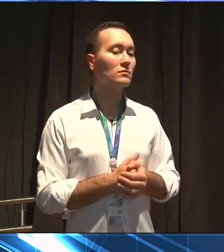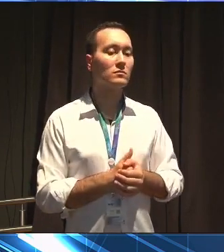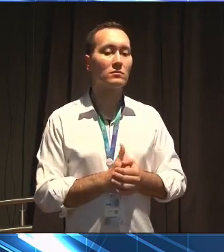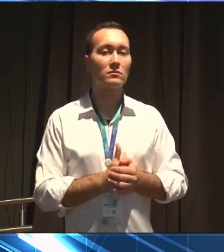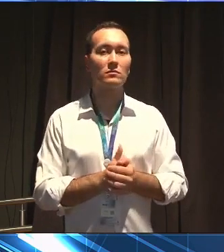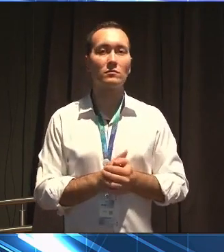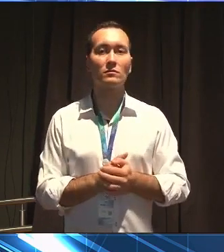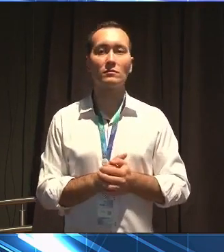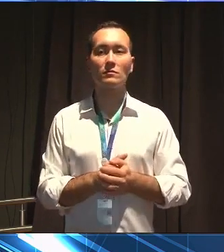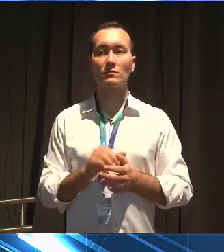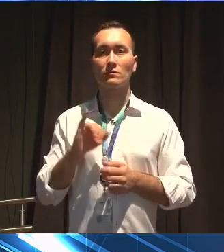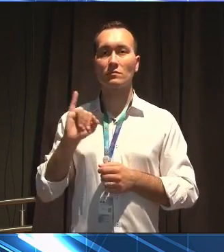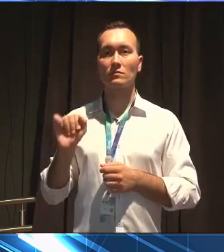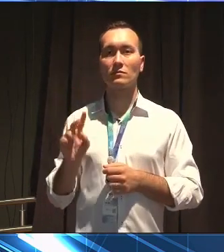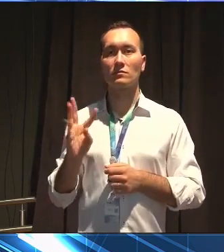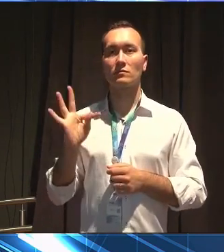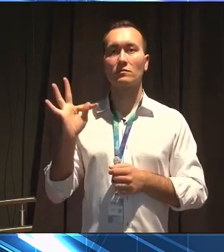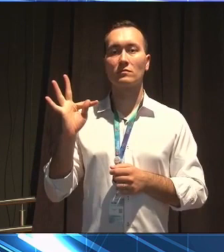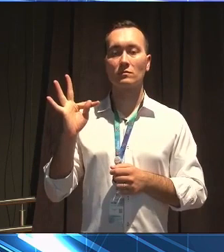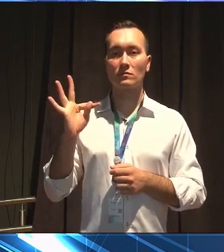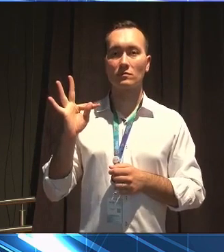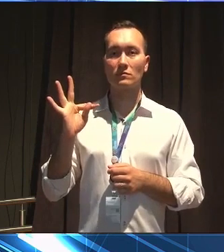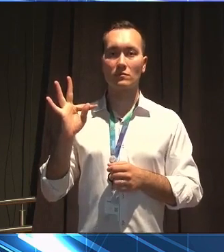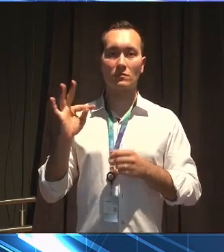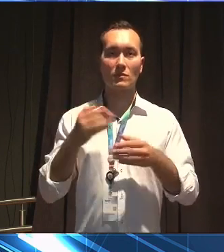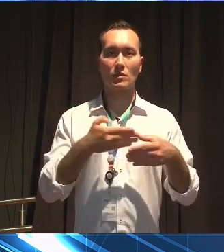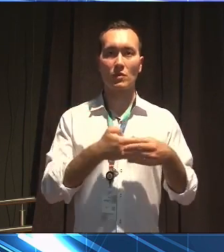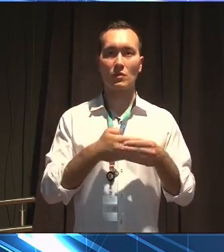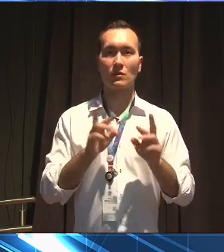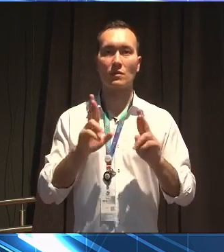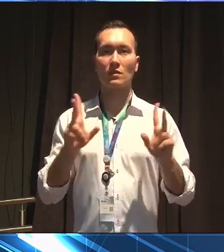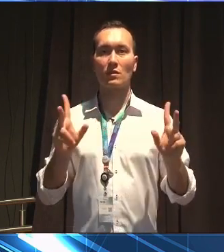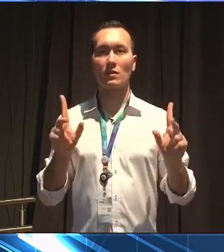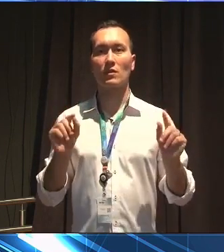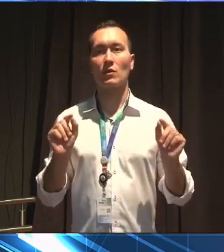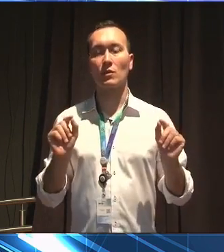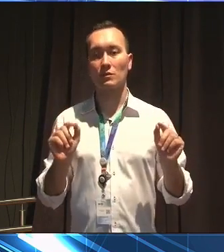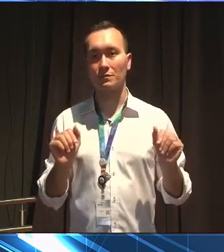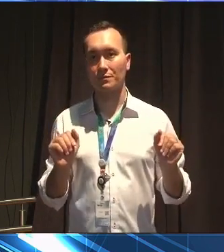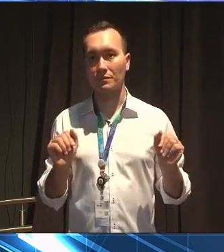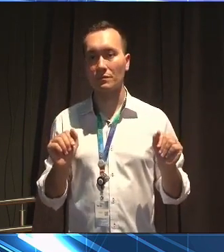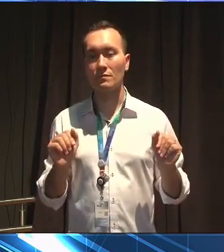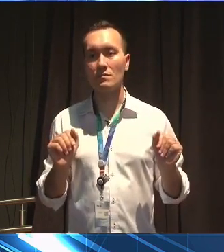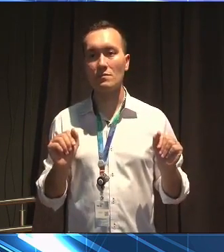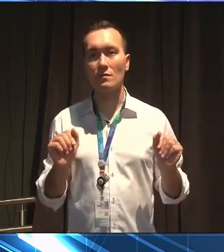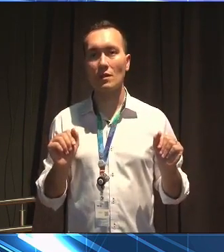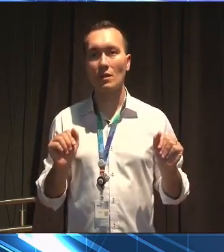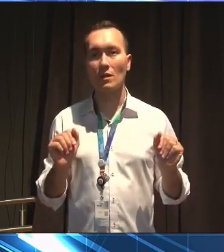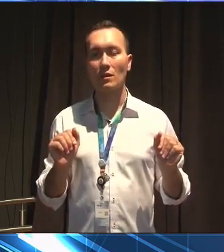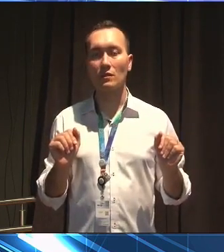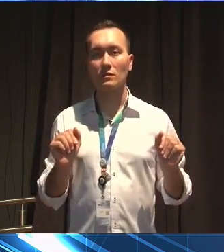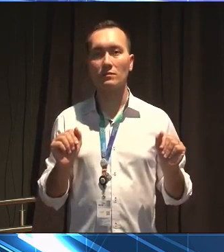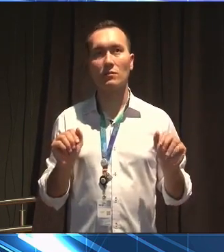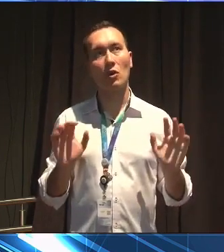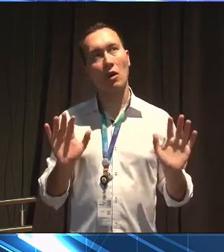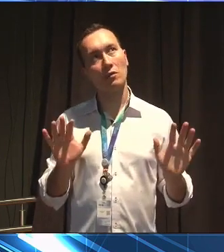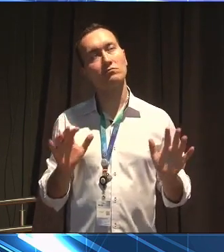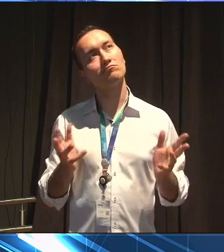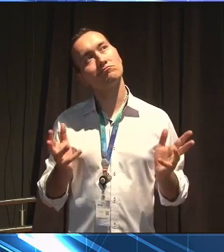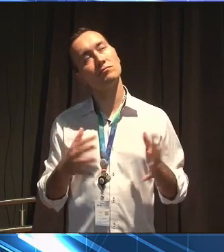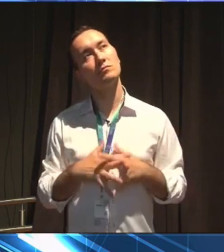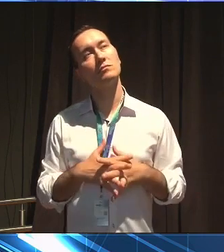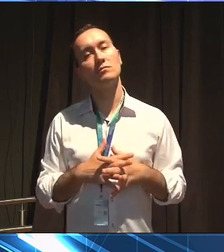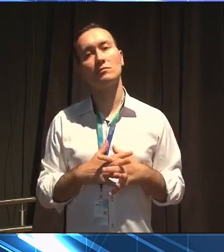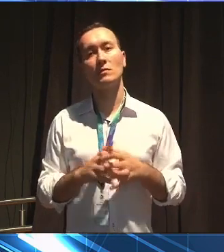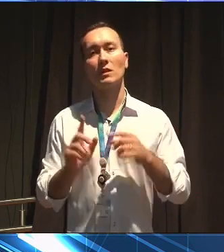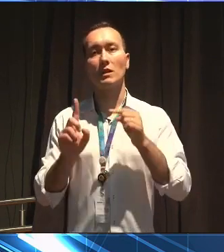O JWT, diferentemente do cookie, a gente passa ele é um consenso, tá? A gente passa ele num